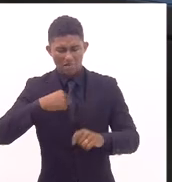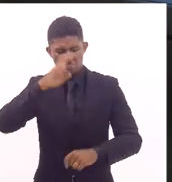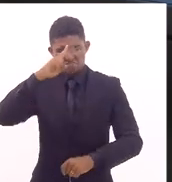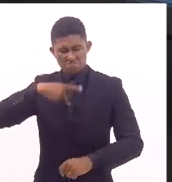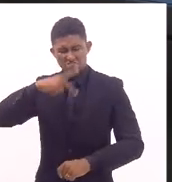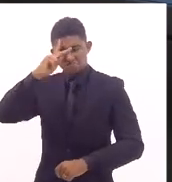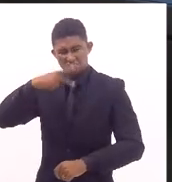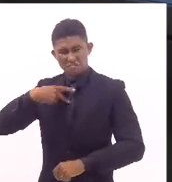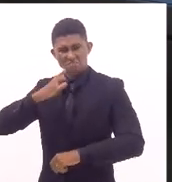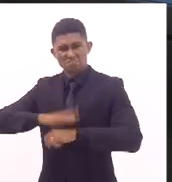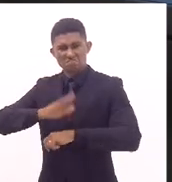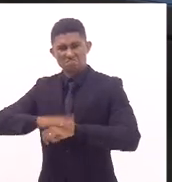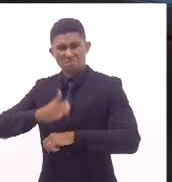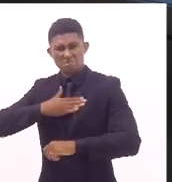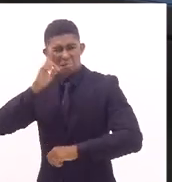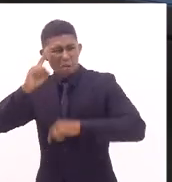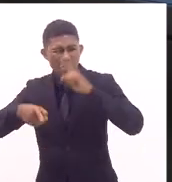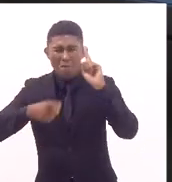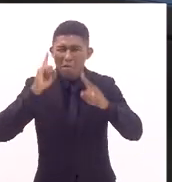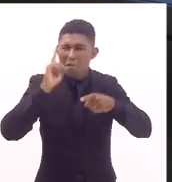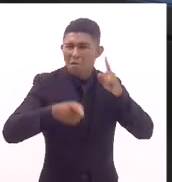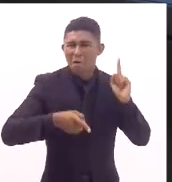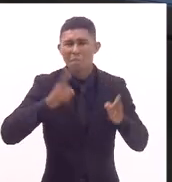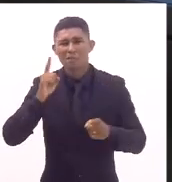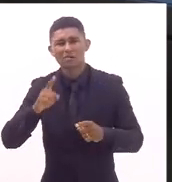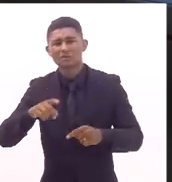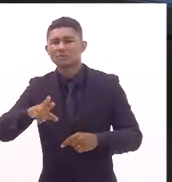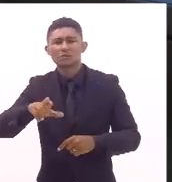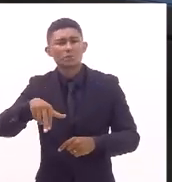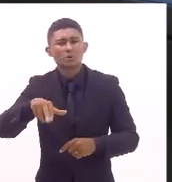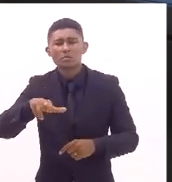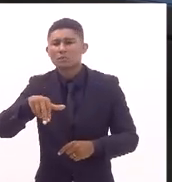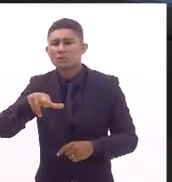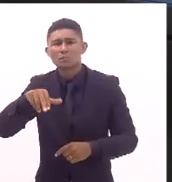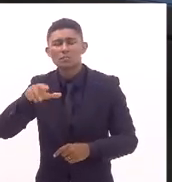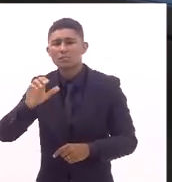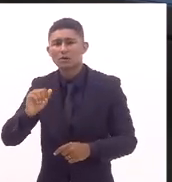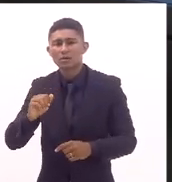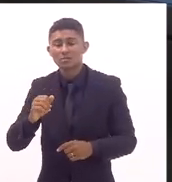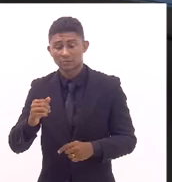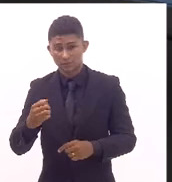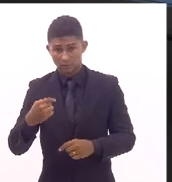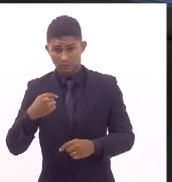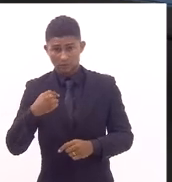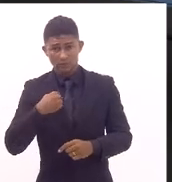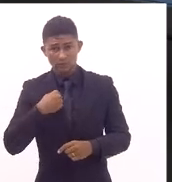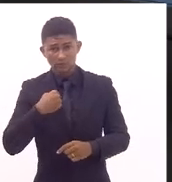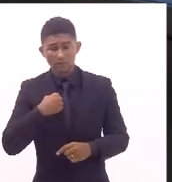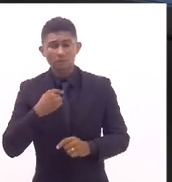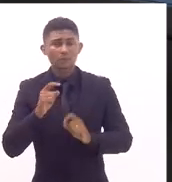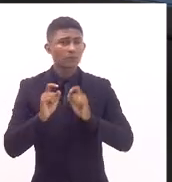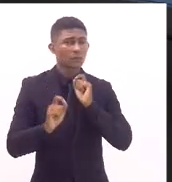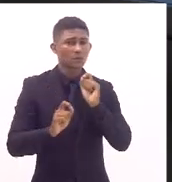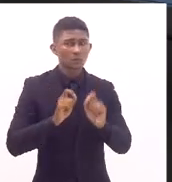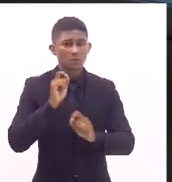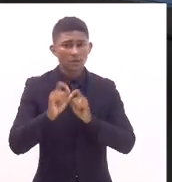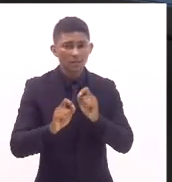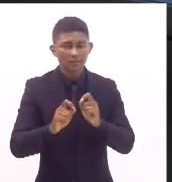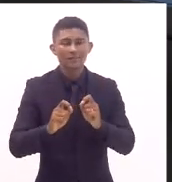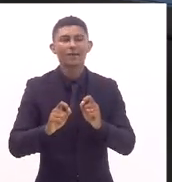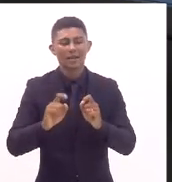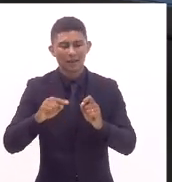meu e o meu mandato era um mandato realmente da